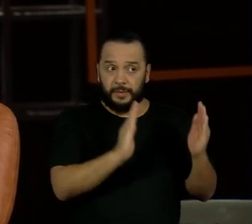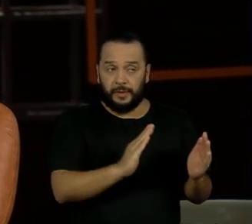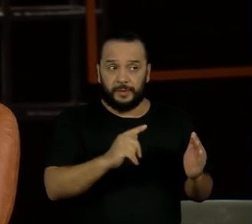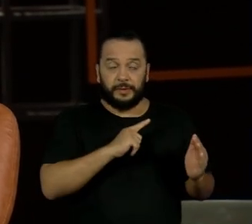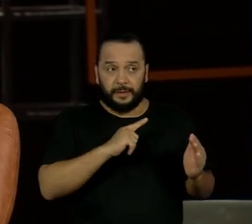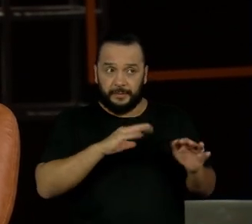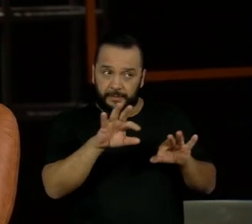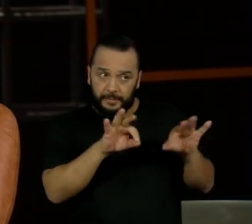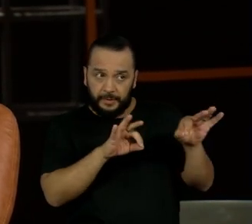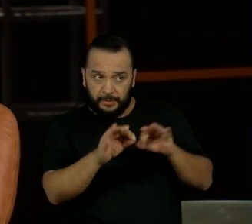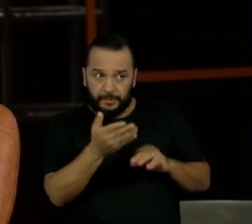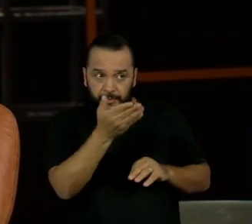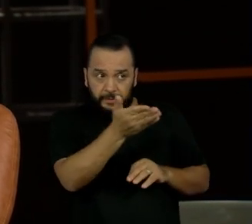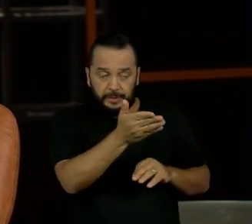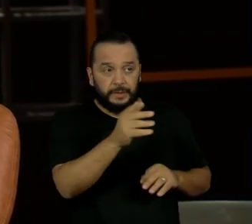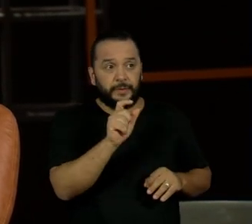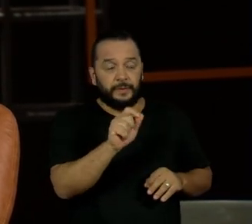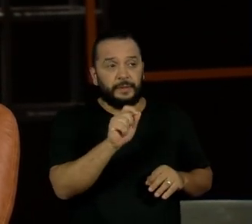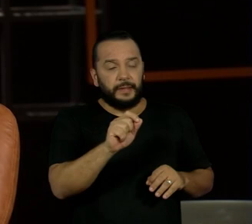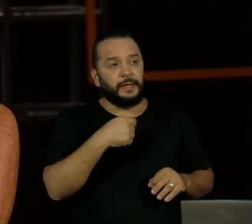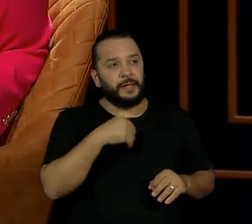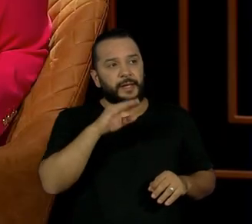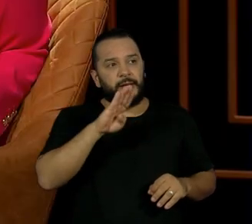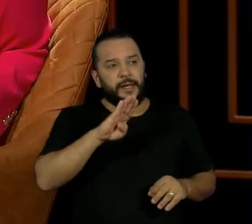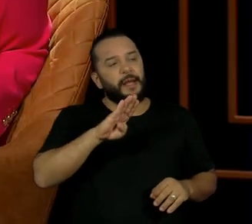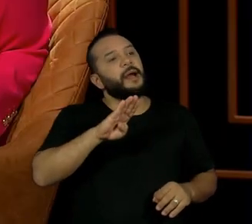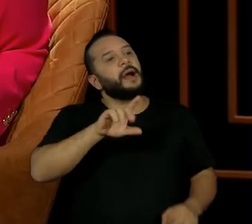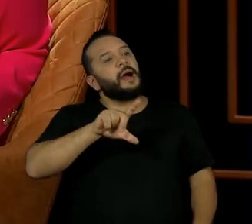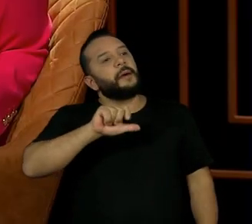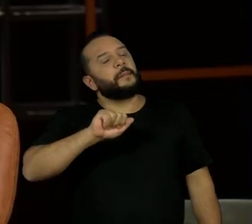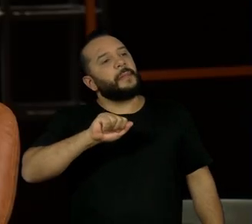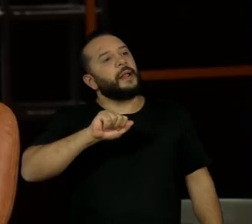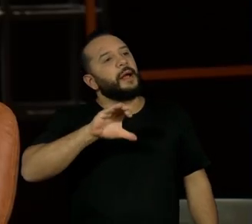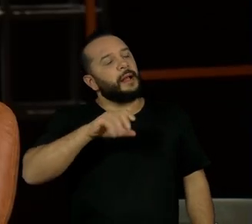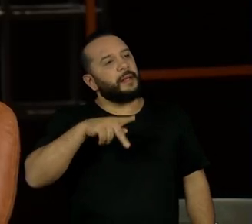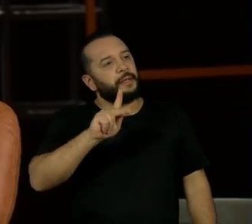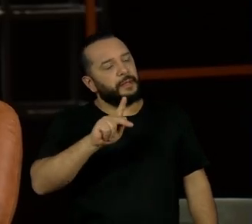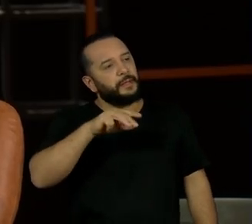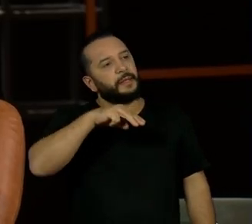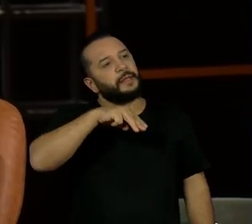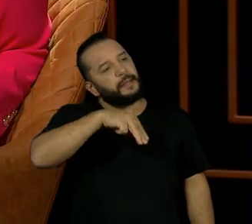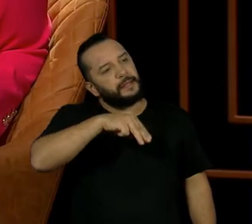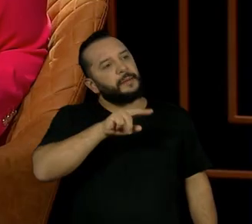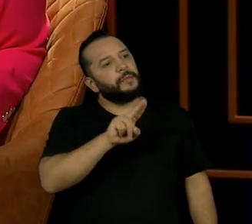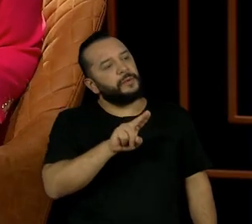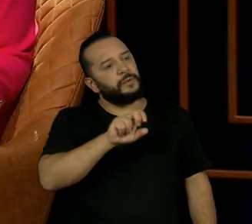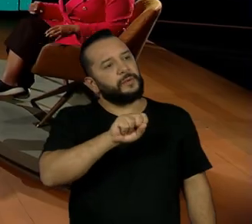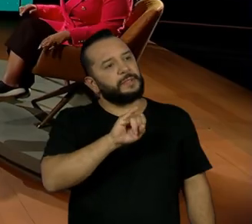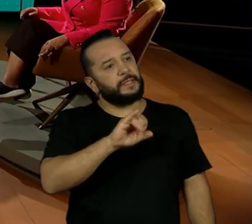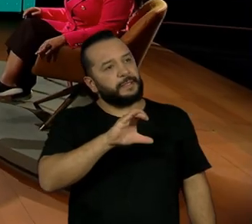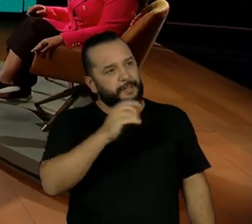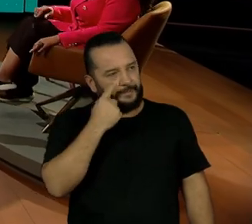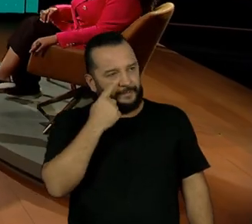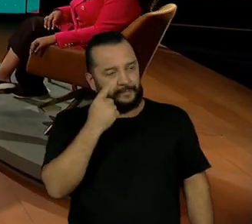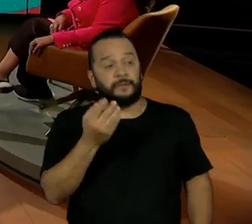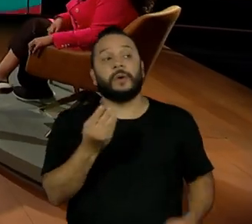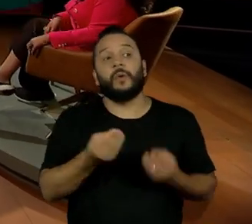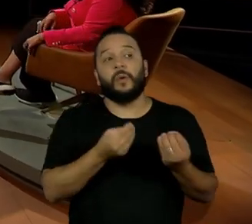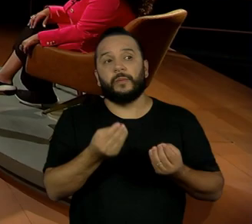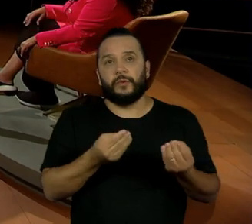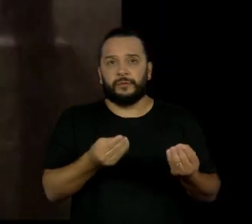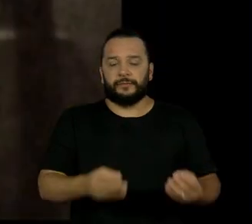para você sobre a chamada black music forte referência na sua vida né olha só